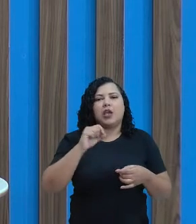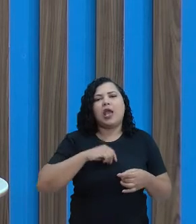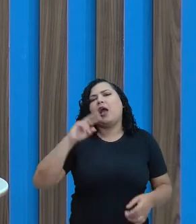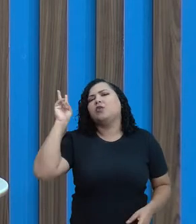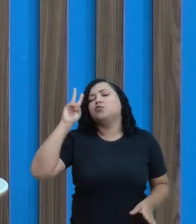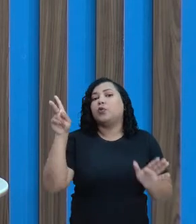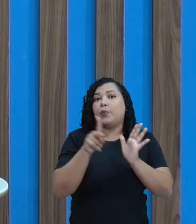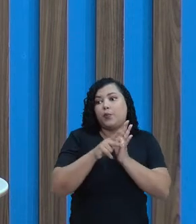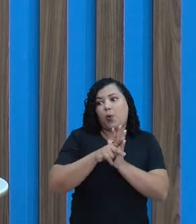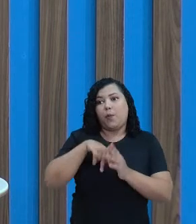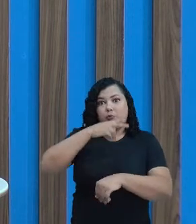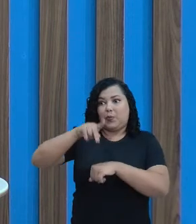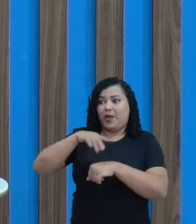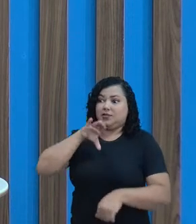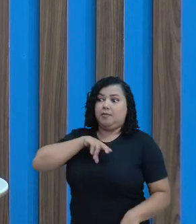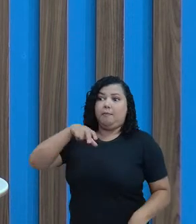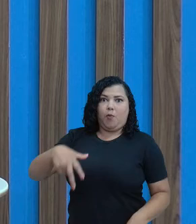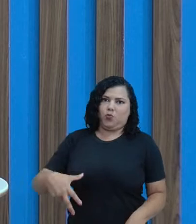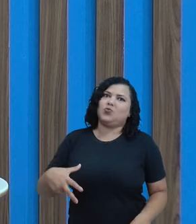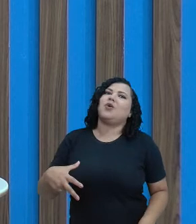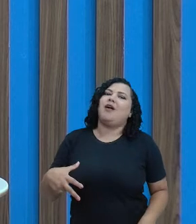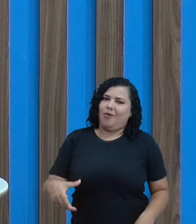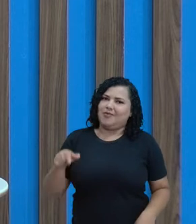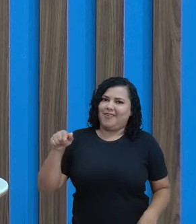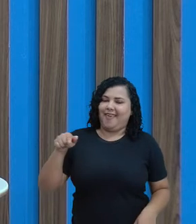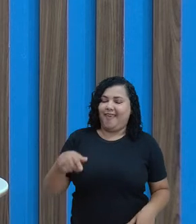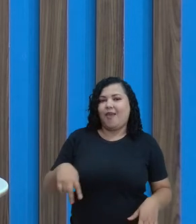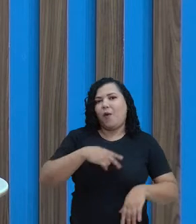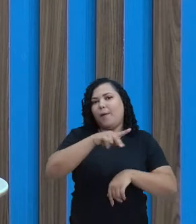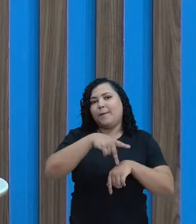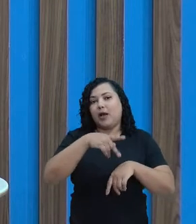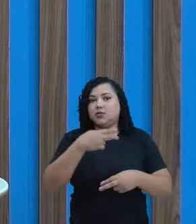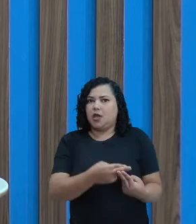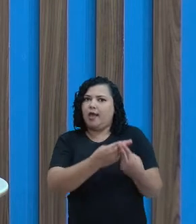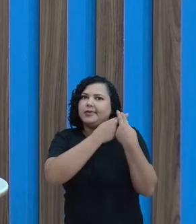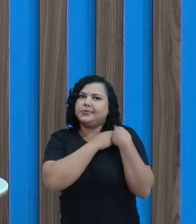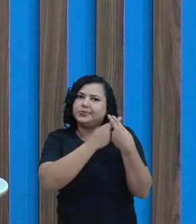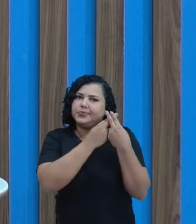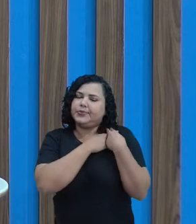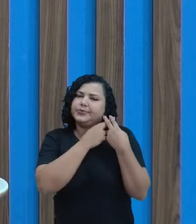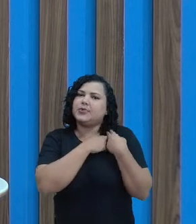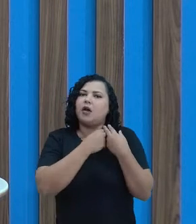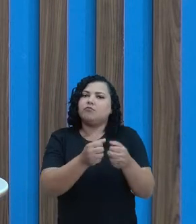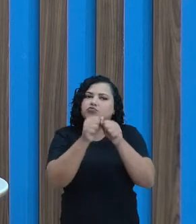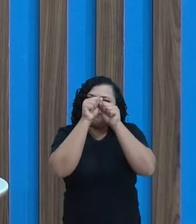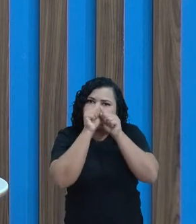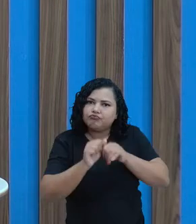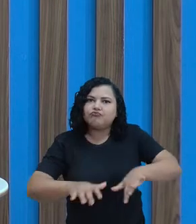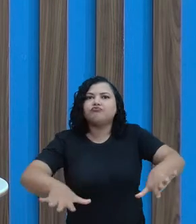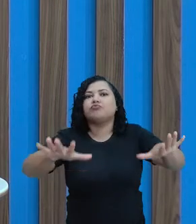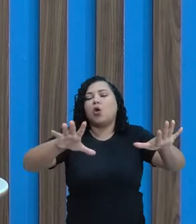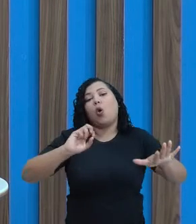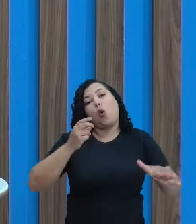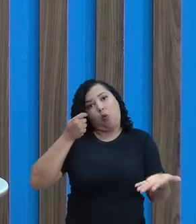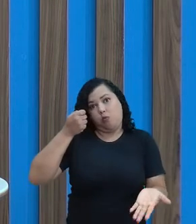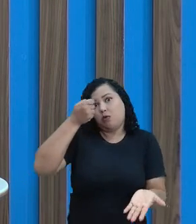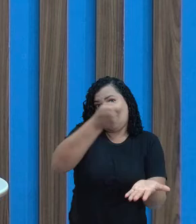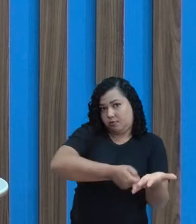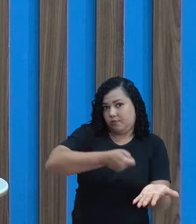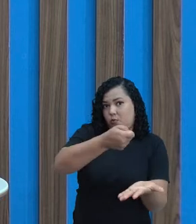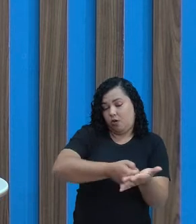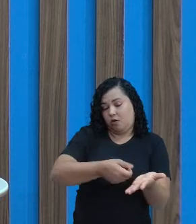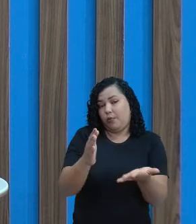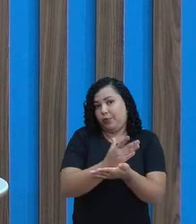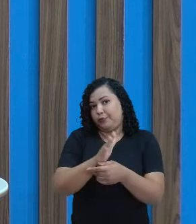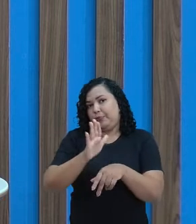de Portugal como país que foi o responsável por repercutir, às vezes impor, em muitos momentos,